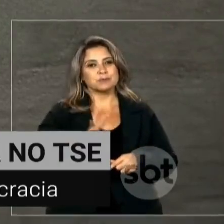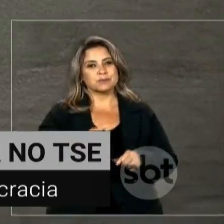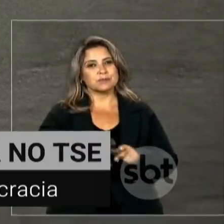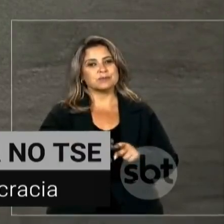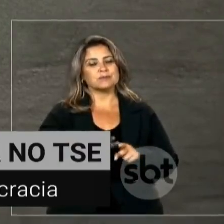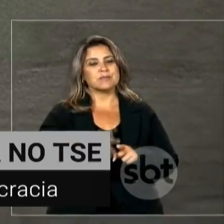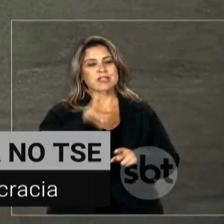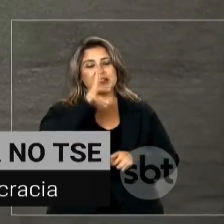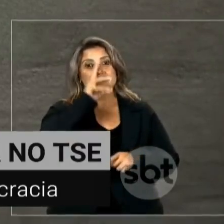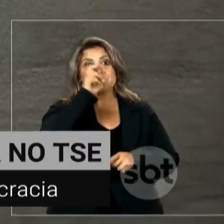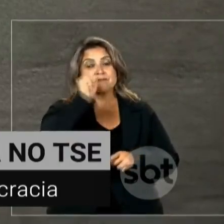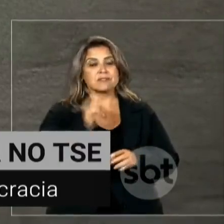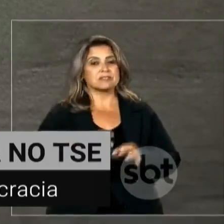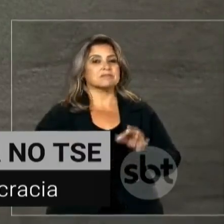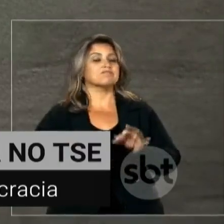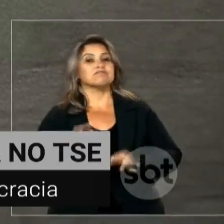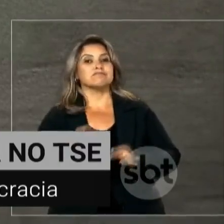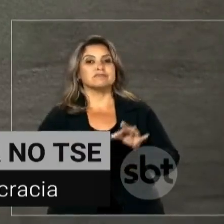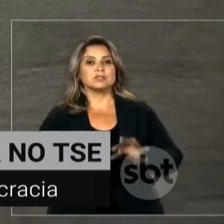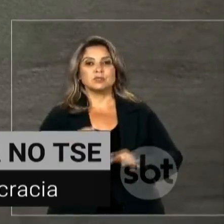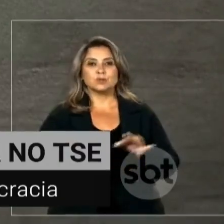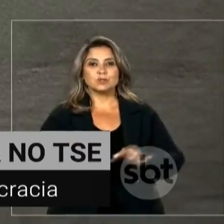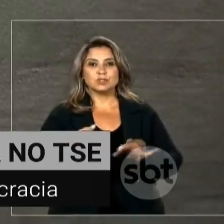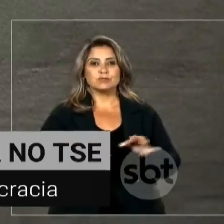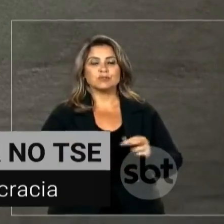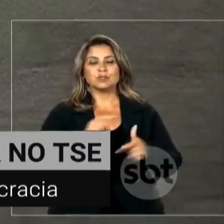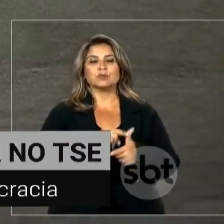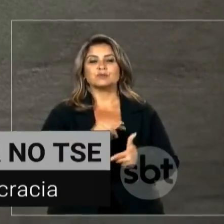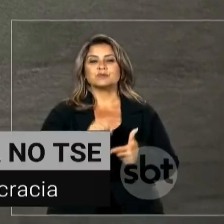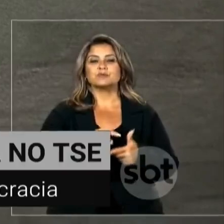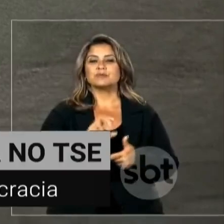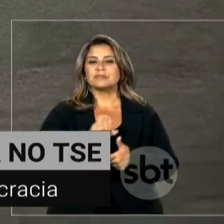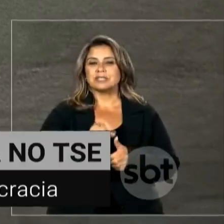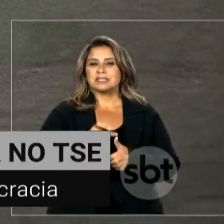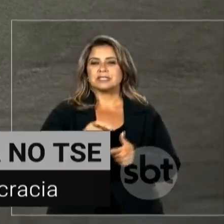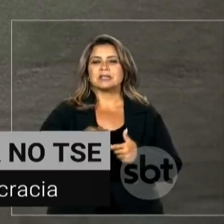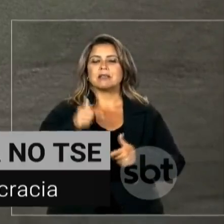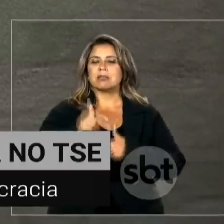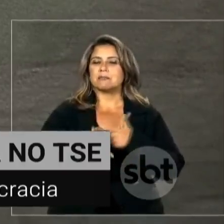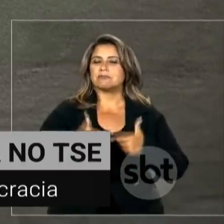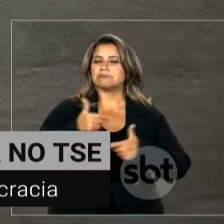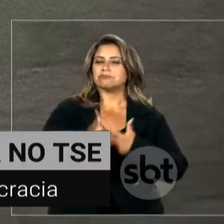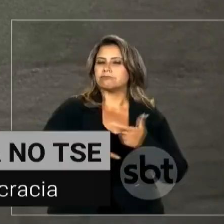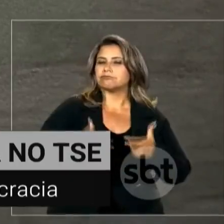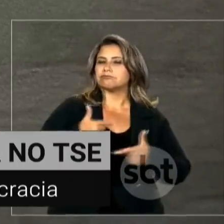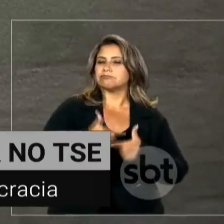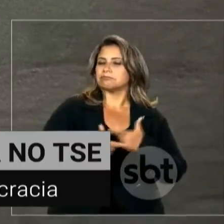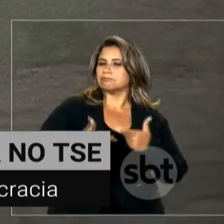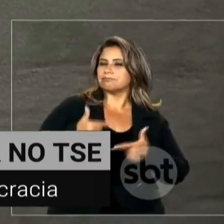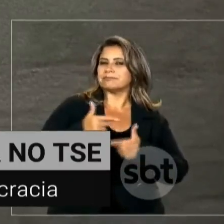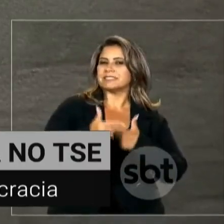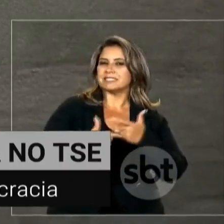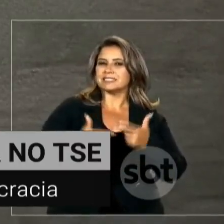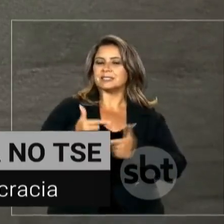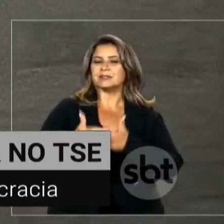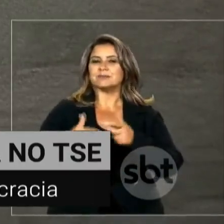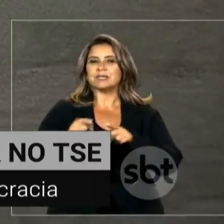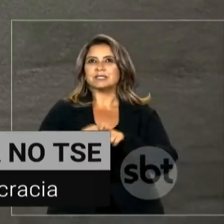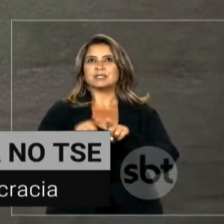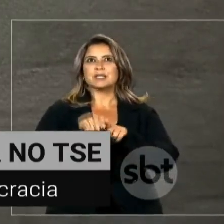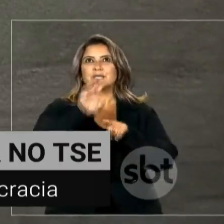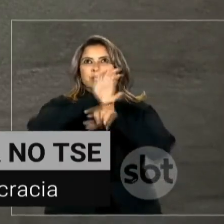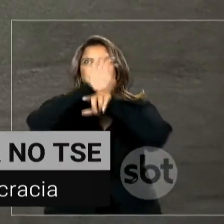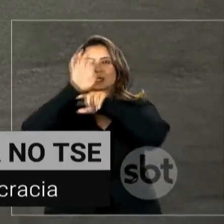em certo momento que para a democracia se fortalecer, ela depende igualmente de decisões que garantam justiça social, igualdade